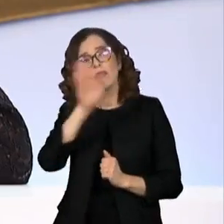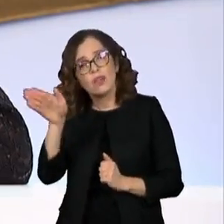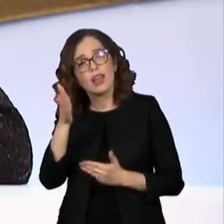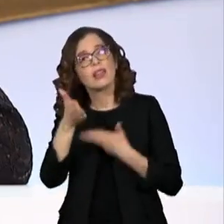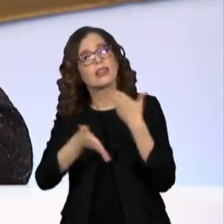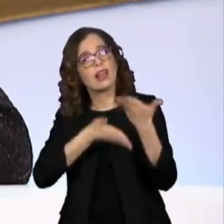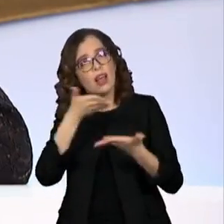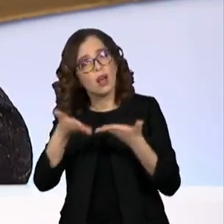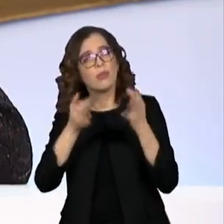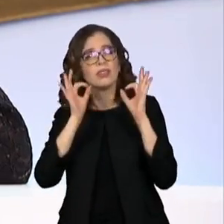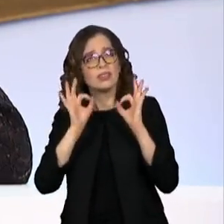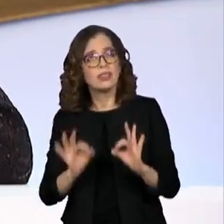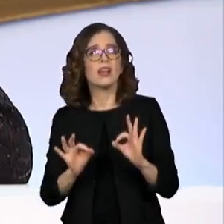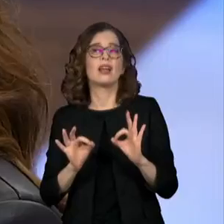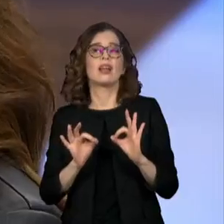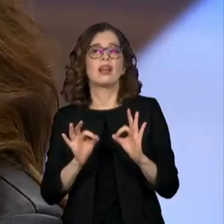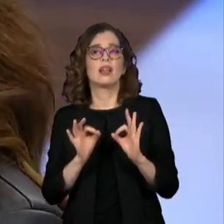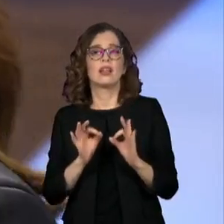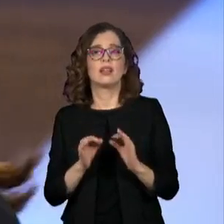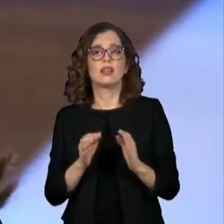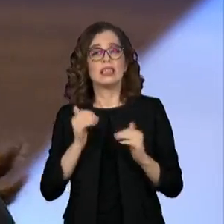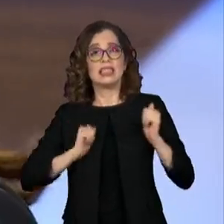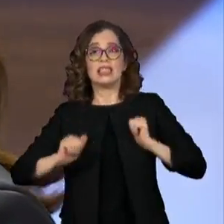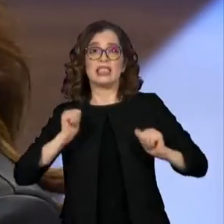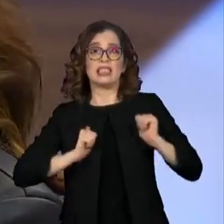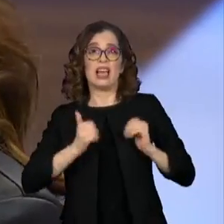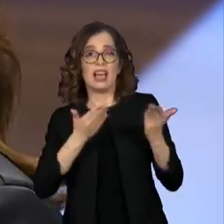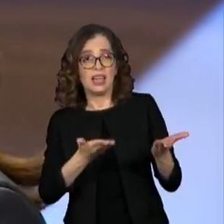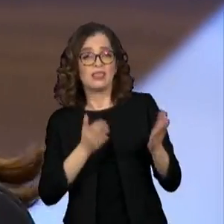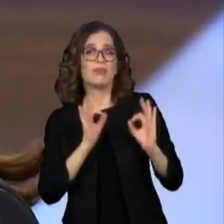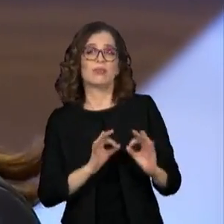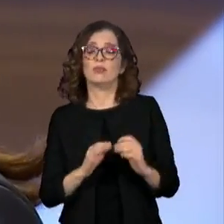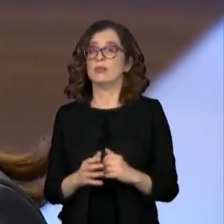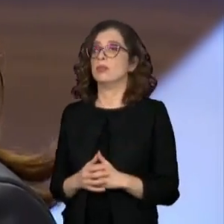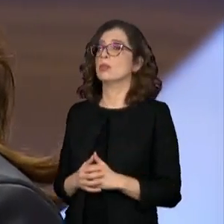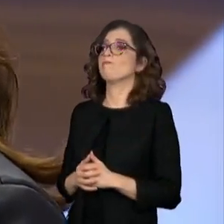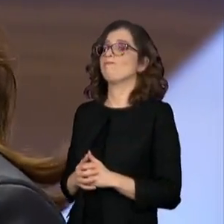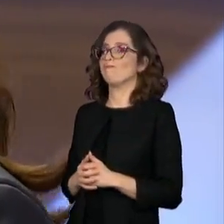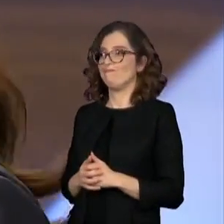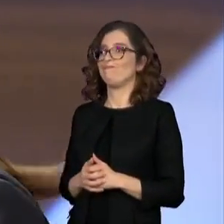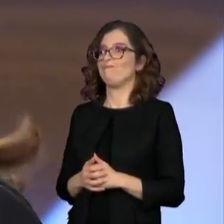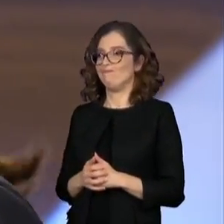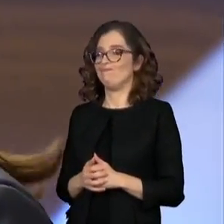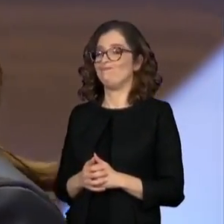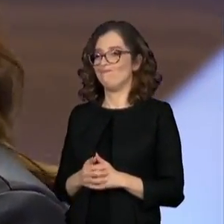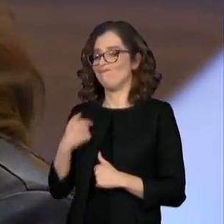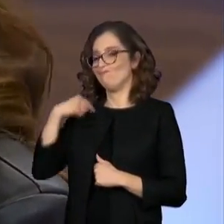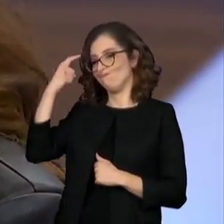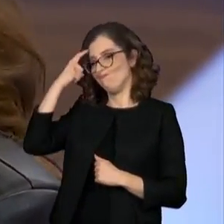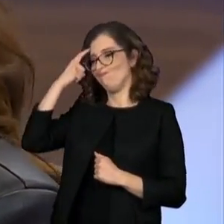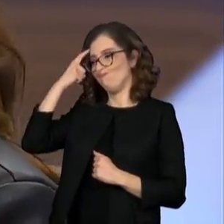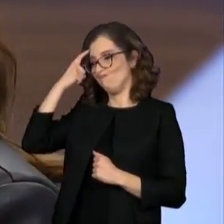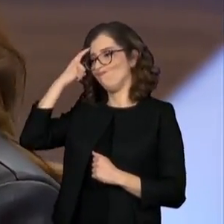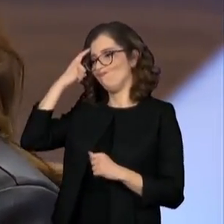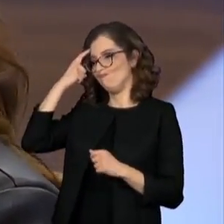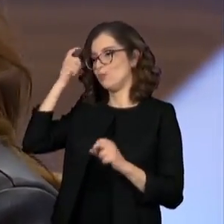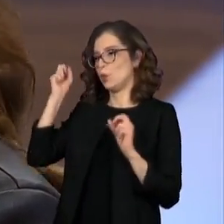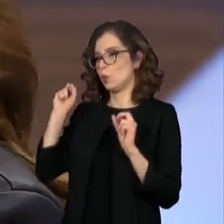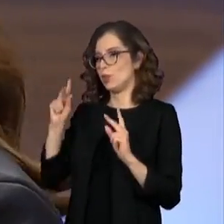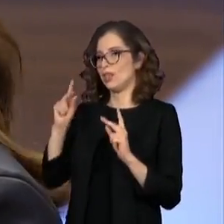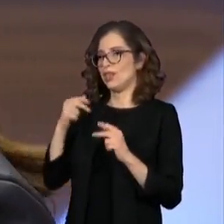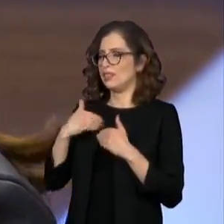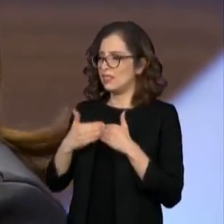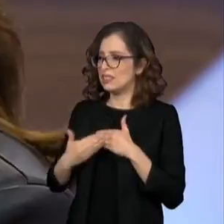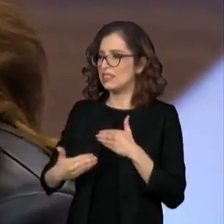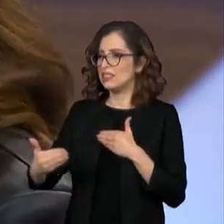que eu já vinha pensando, porque eu sempre tento pensar um pouquinho à frente, né? Tipo assim, como é que eu vou estar daqui a 5 anos? Vou estar feliz como estou